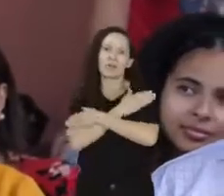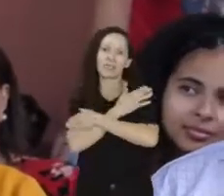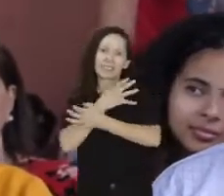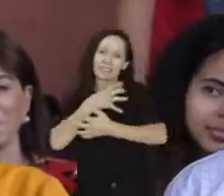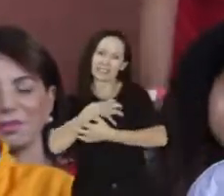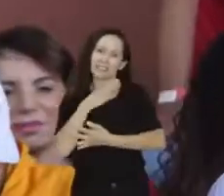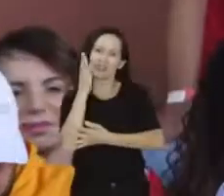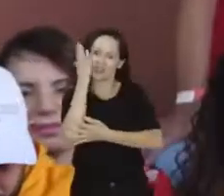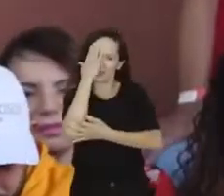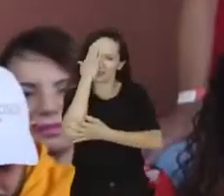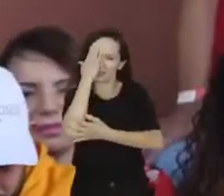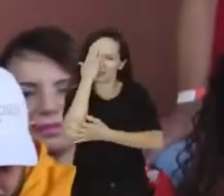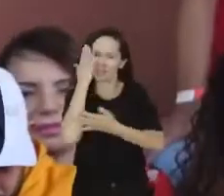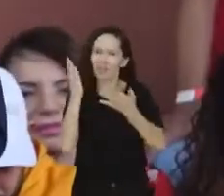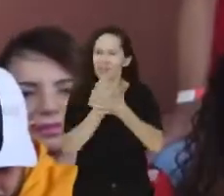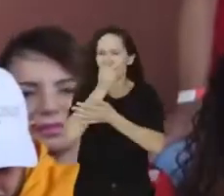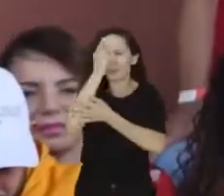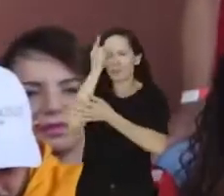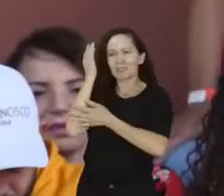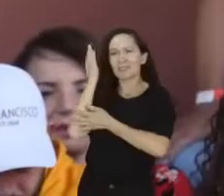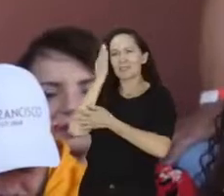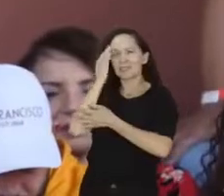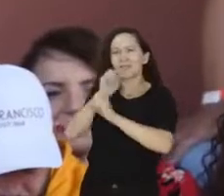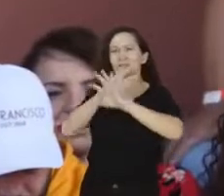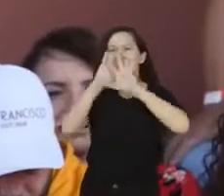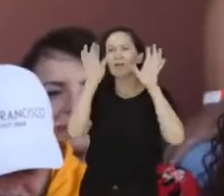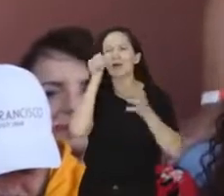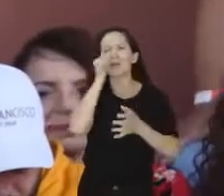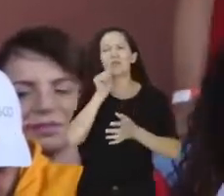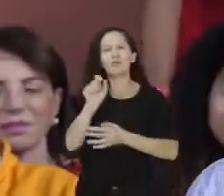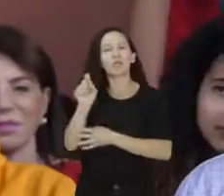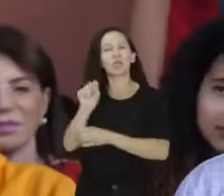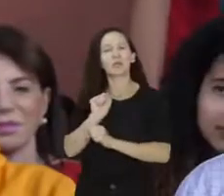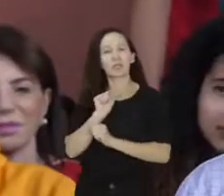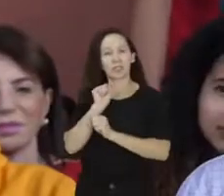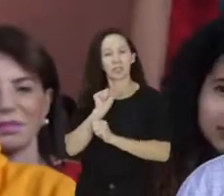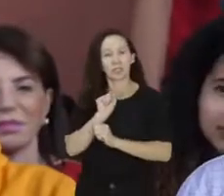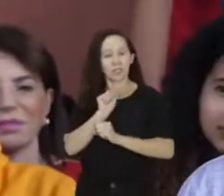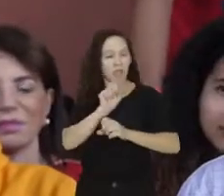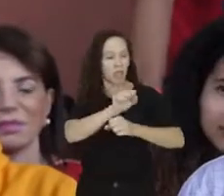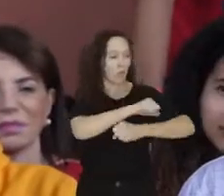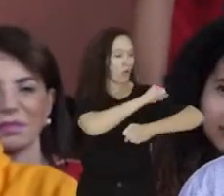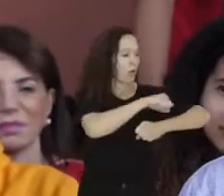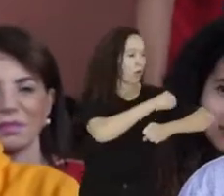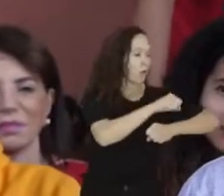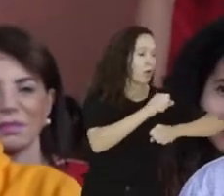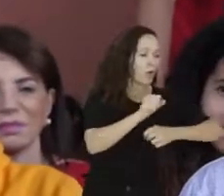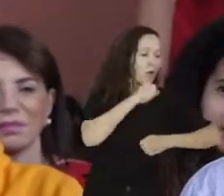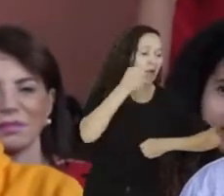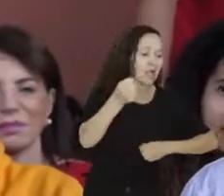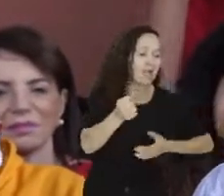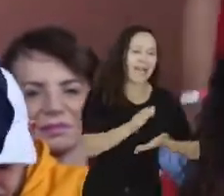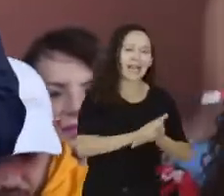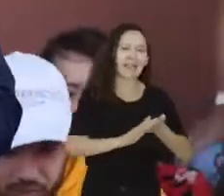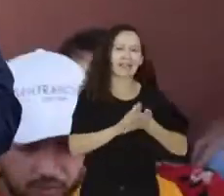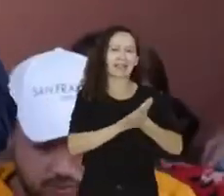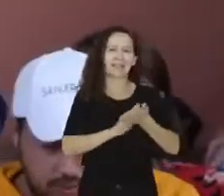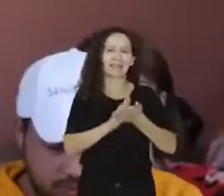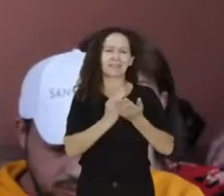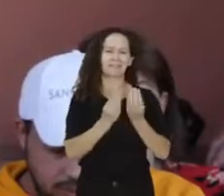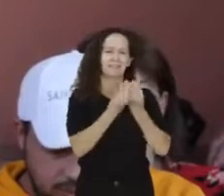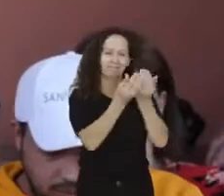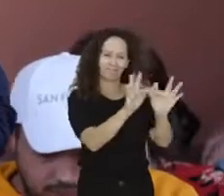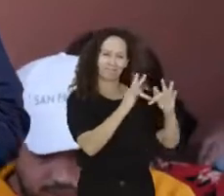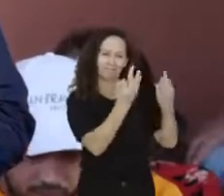sabem o que é a mulher levantar a tampa da panela e não ter nada para colocar no fogo. Pessoas que levantam de